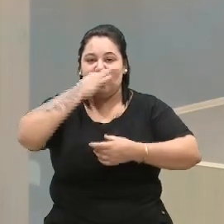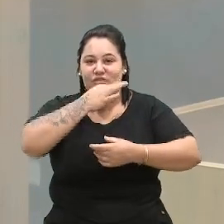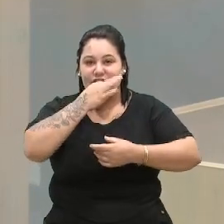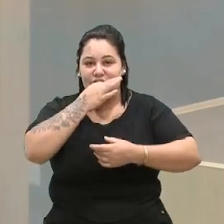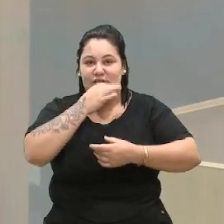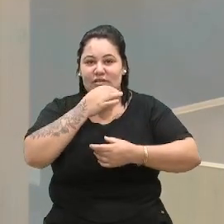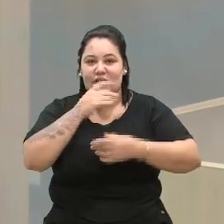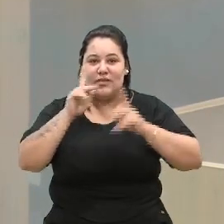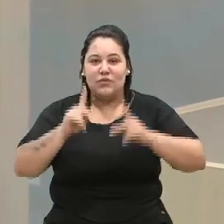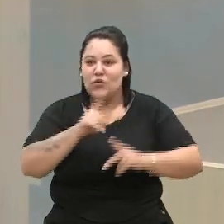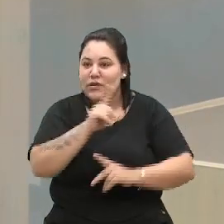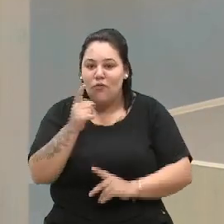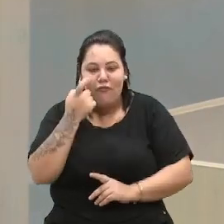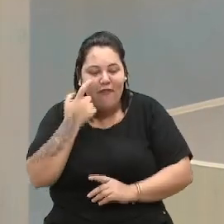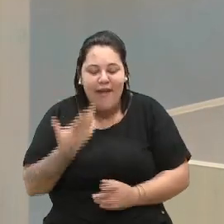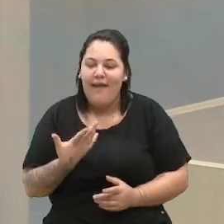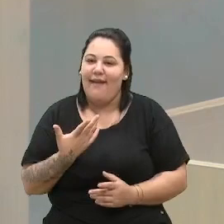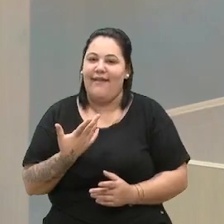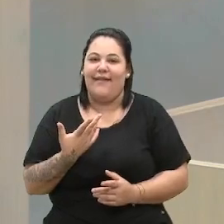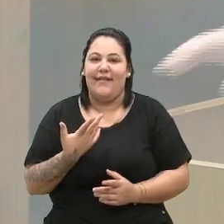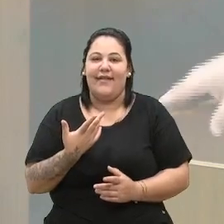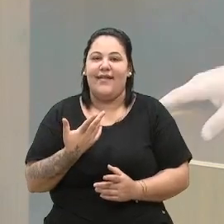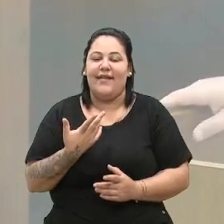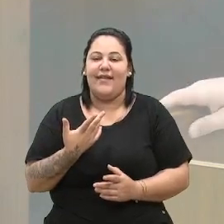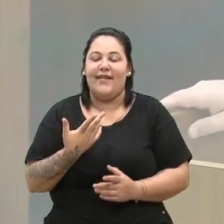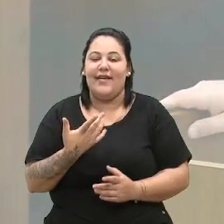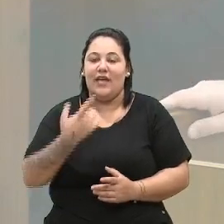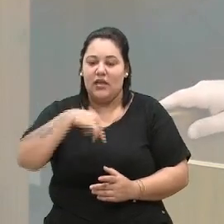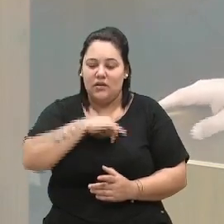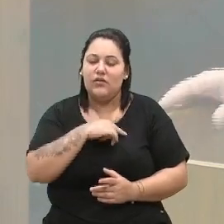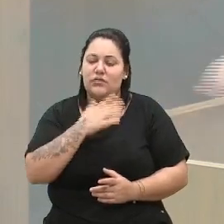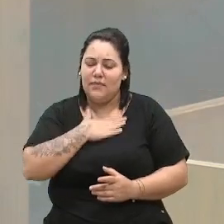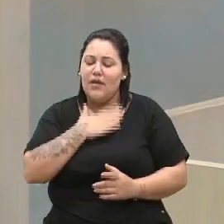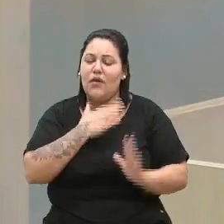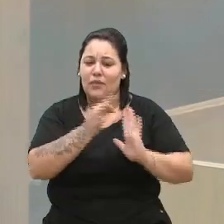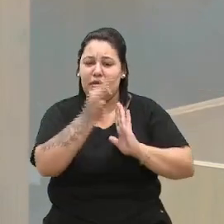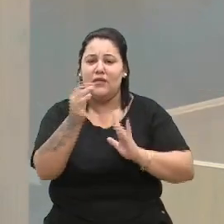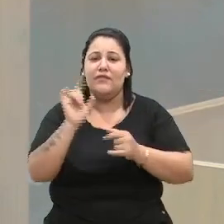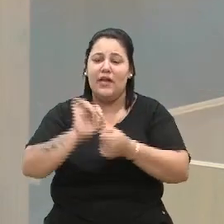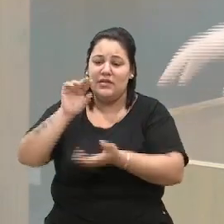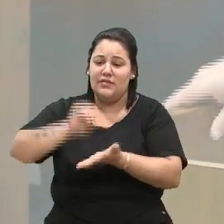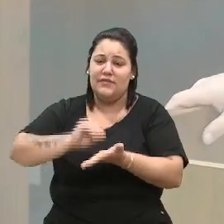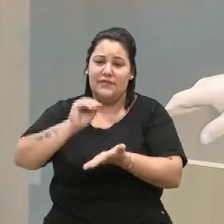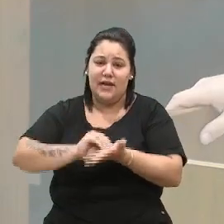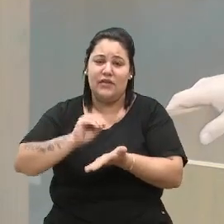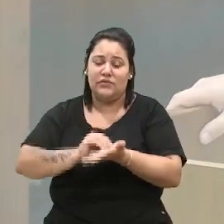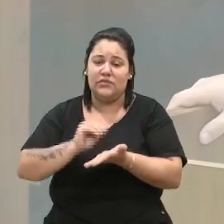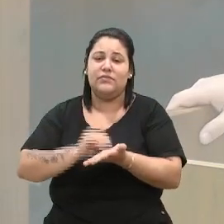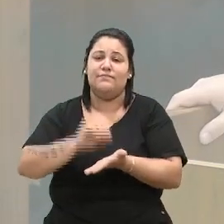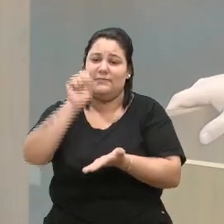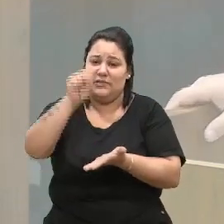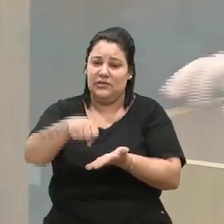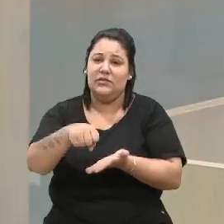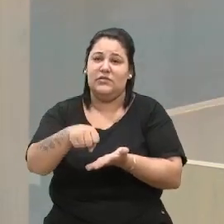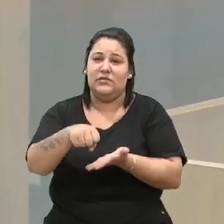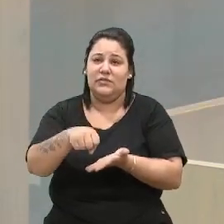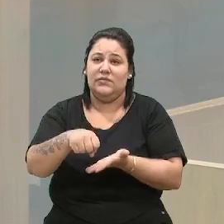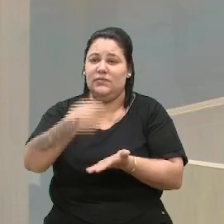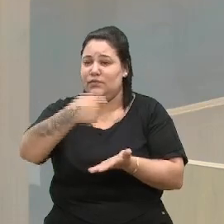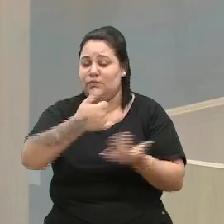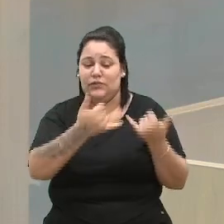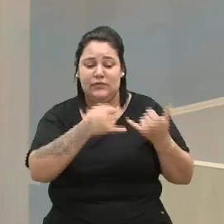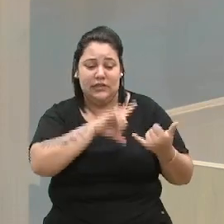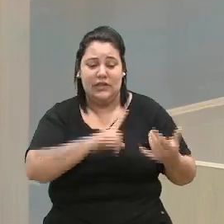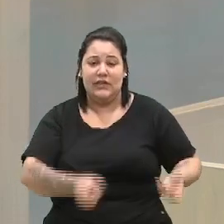isso, não vislumbra isso. E é algo que, na minha visão, faz falta, e ele acaba representando isso quando a gente tem eventos que acontecem